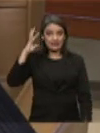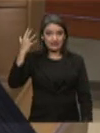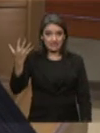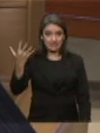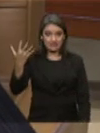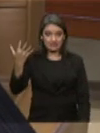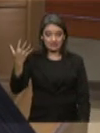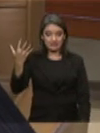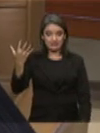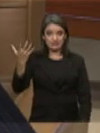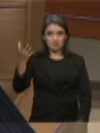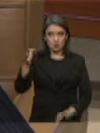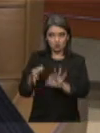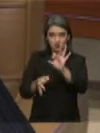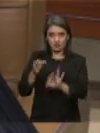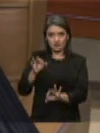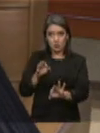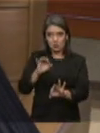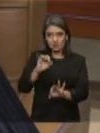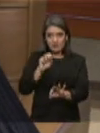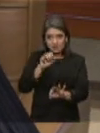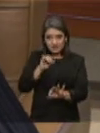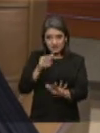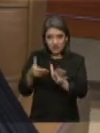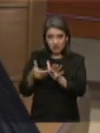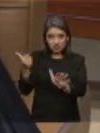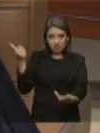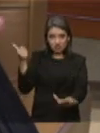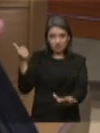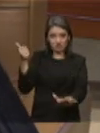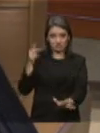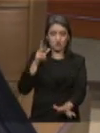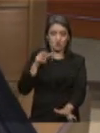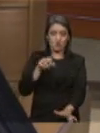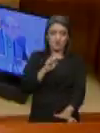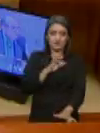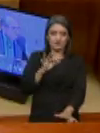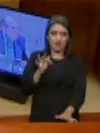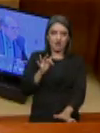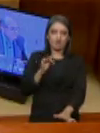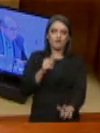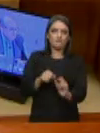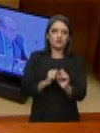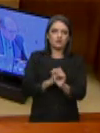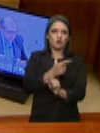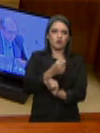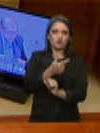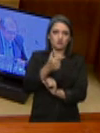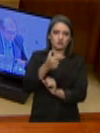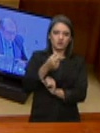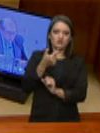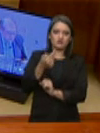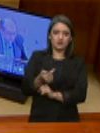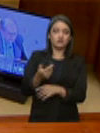ordenamento jurídico, como fez o Supremo Tribunal Federal a partir de 2007, toliter quaestio, a questão